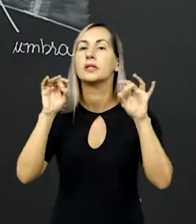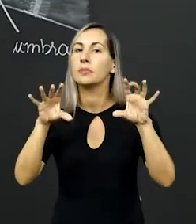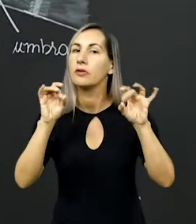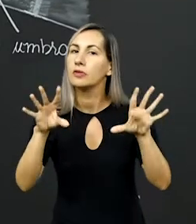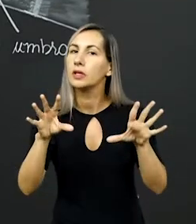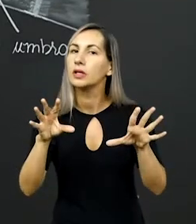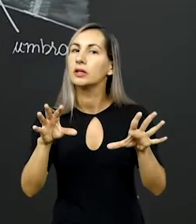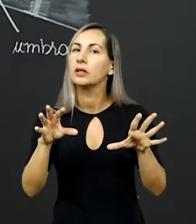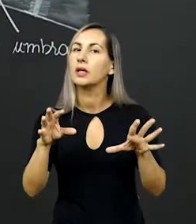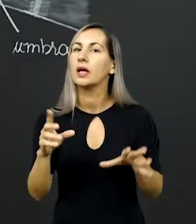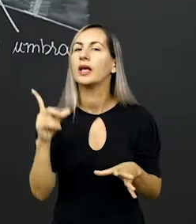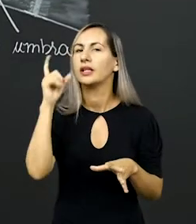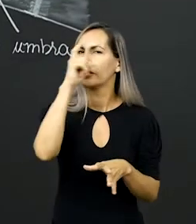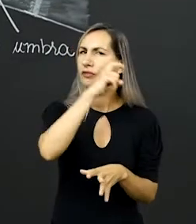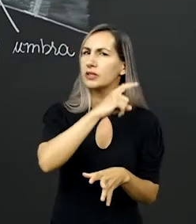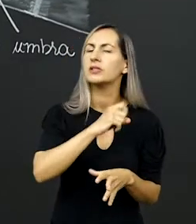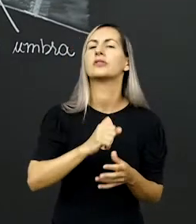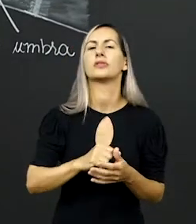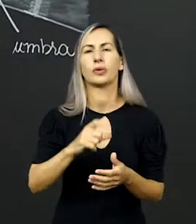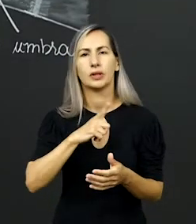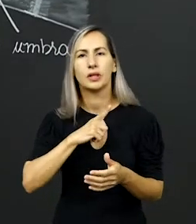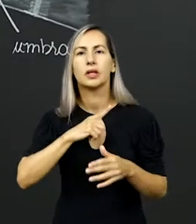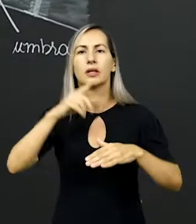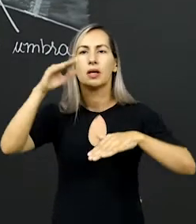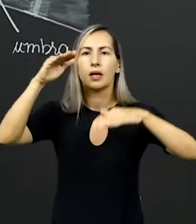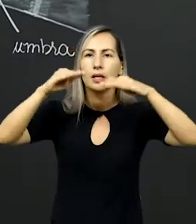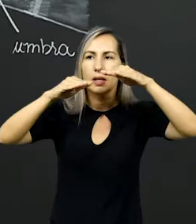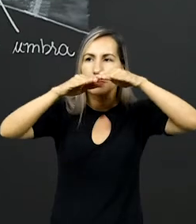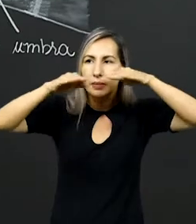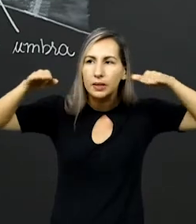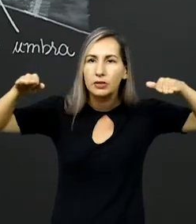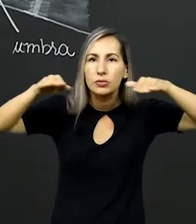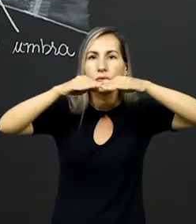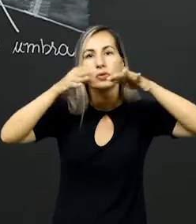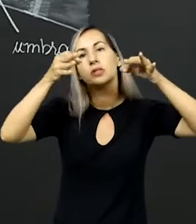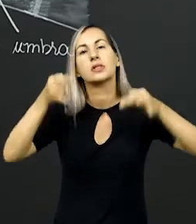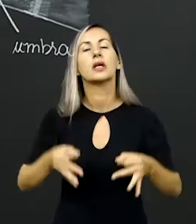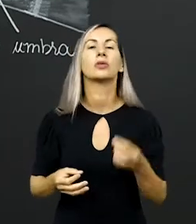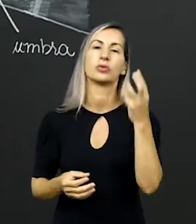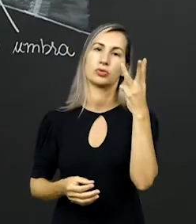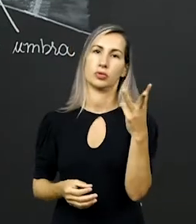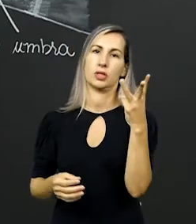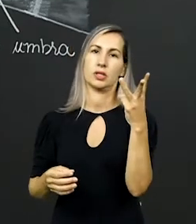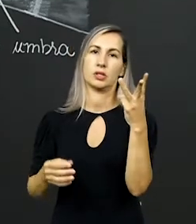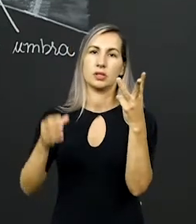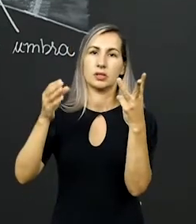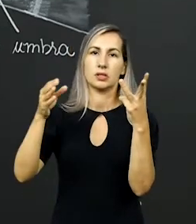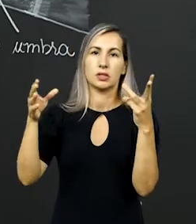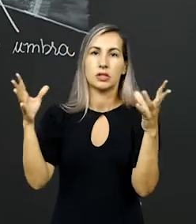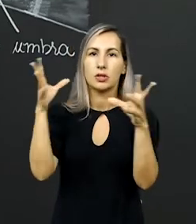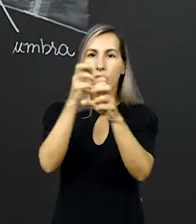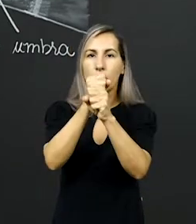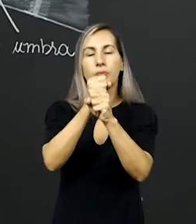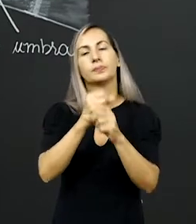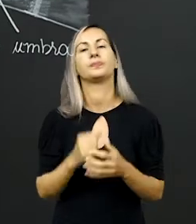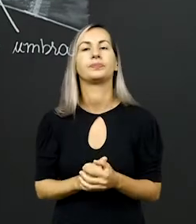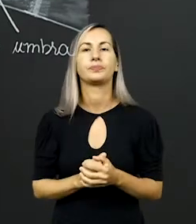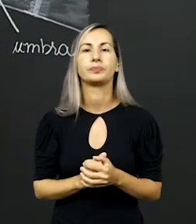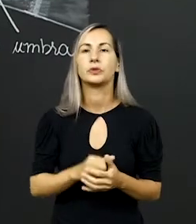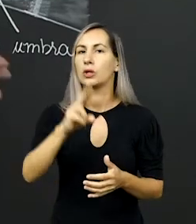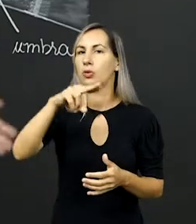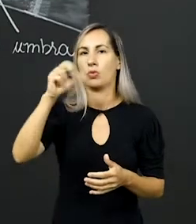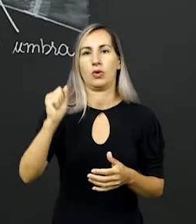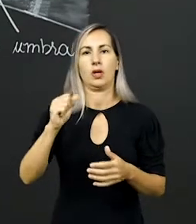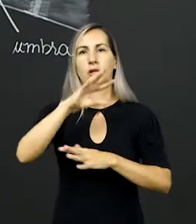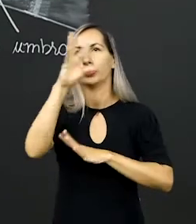não é muito frequente. É difícil ter esse alinhamento exato dos três ao mesmo tempo no ângulo. Então, nunca vai ser